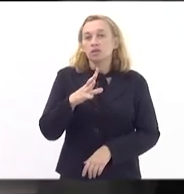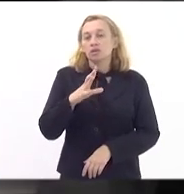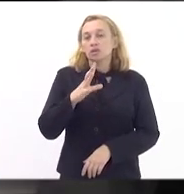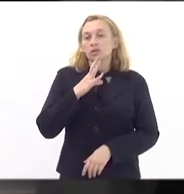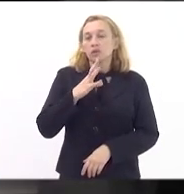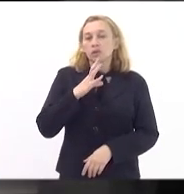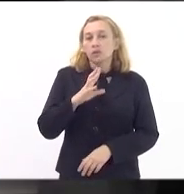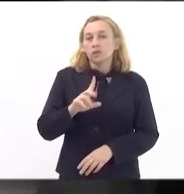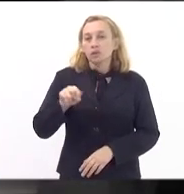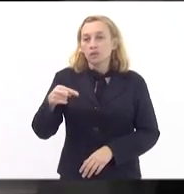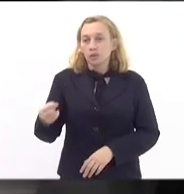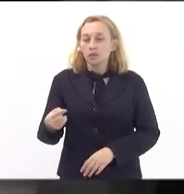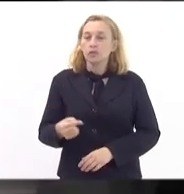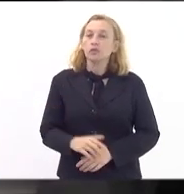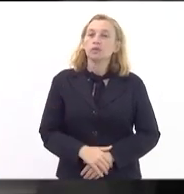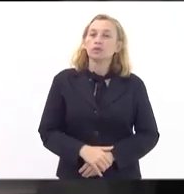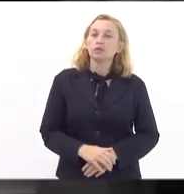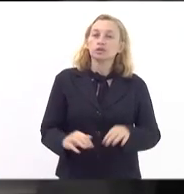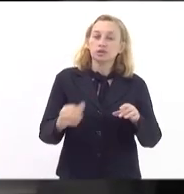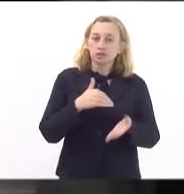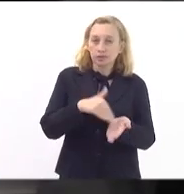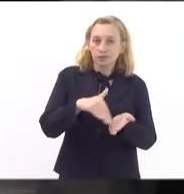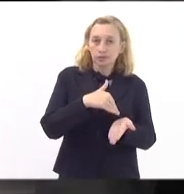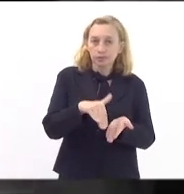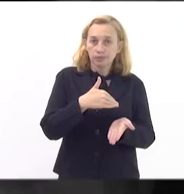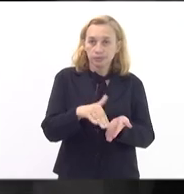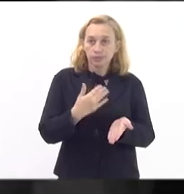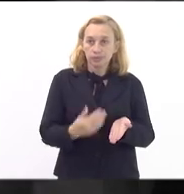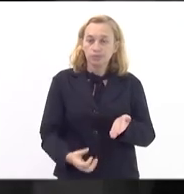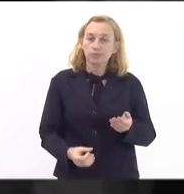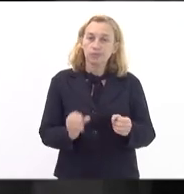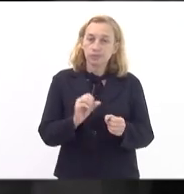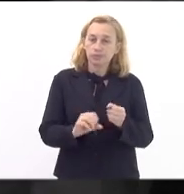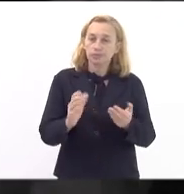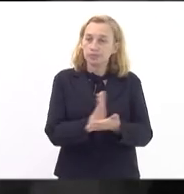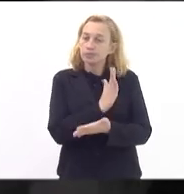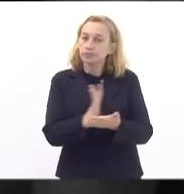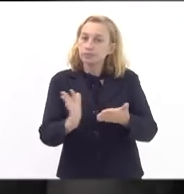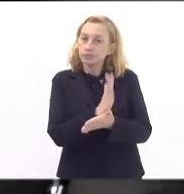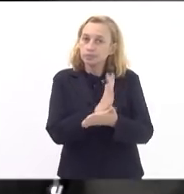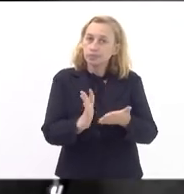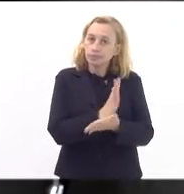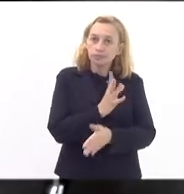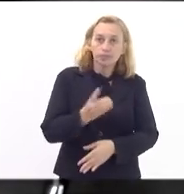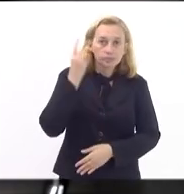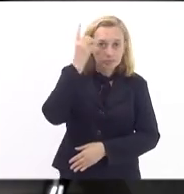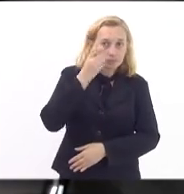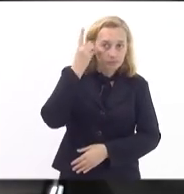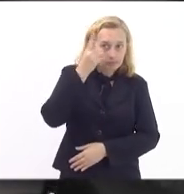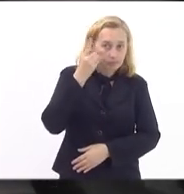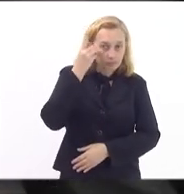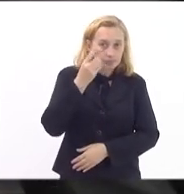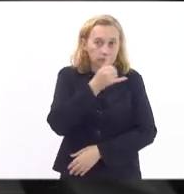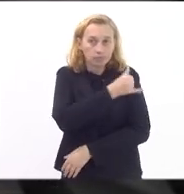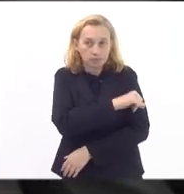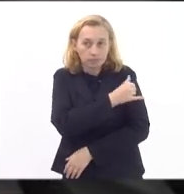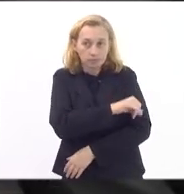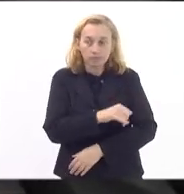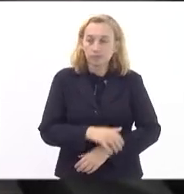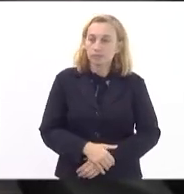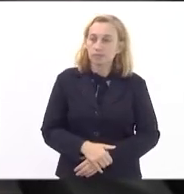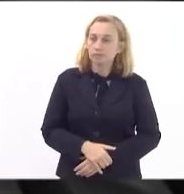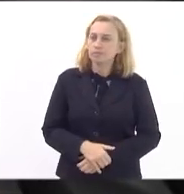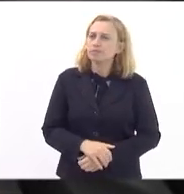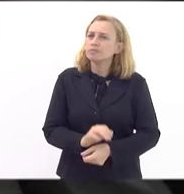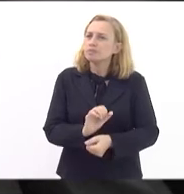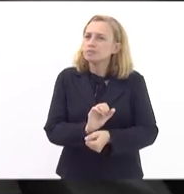faz parte de uma evolução que o secretário fez com alguns parlamentares da bancada do Rio de Janeiro na Câmara Federal por